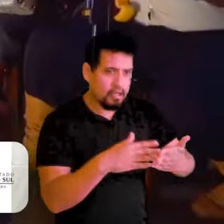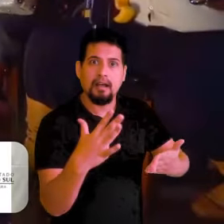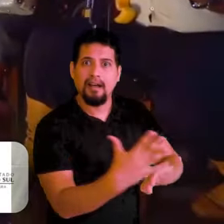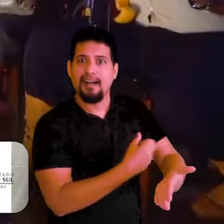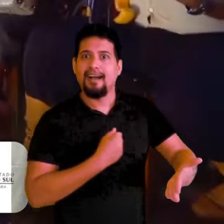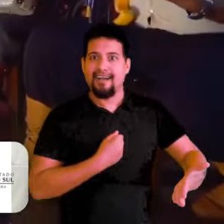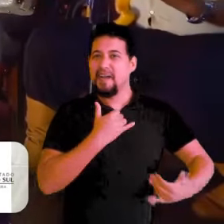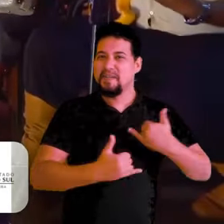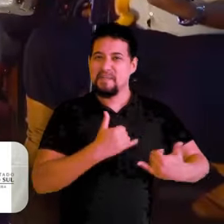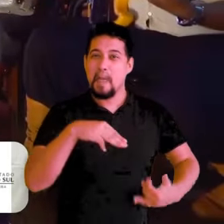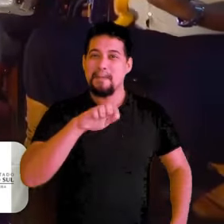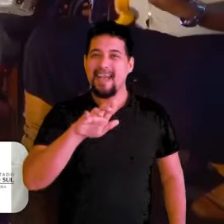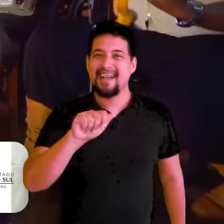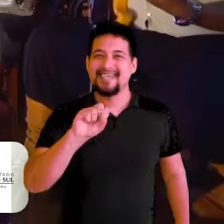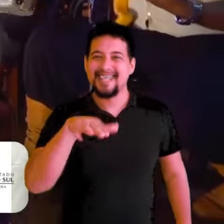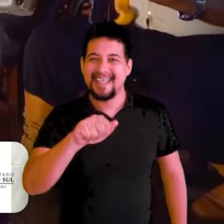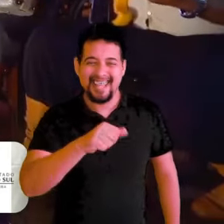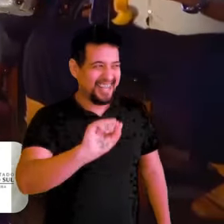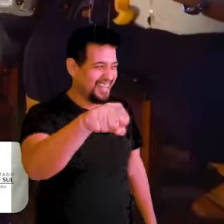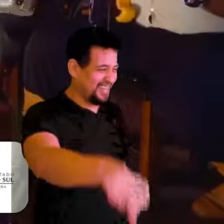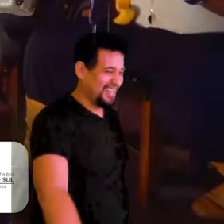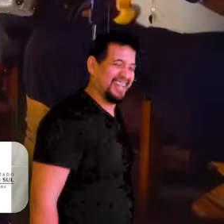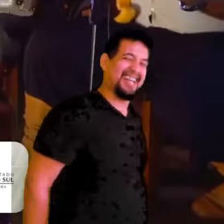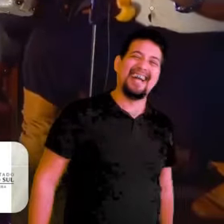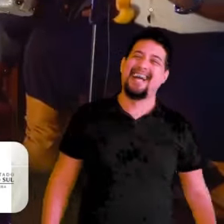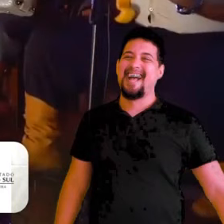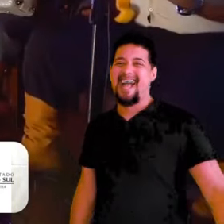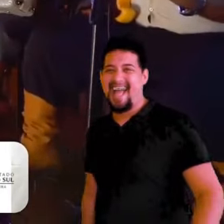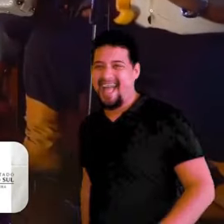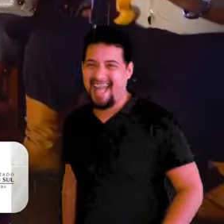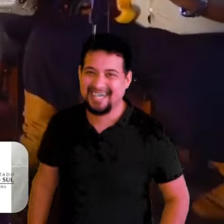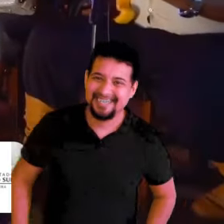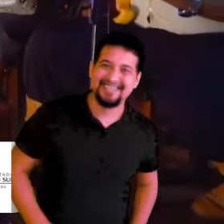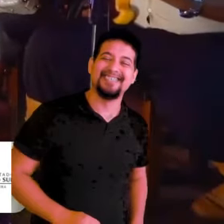vou te explicar, eu acabei de acertar nessa tal de Mega Sena.